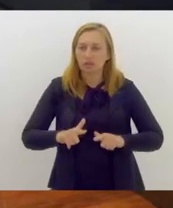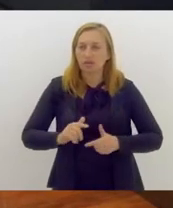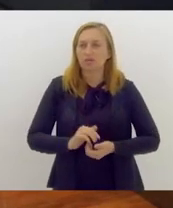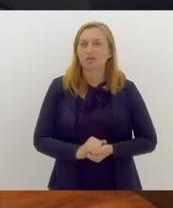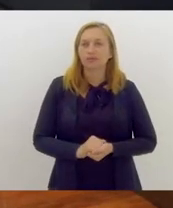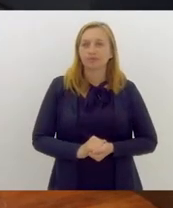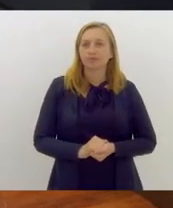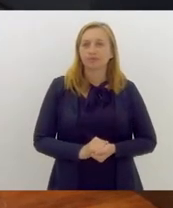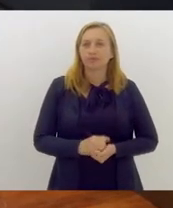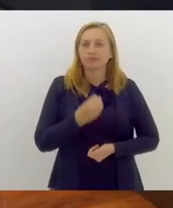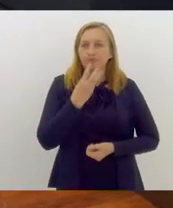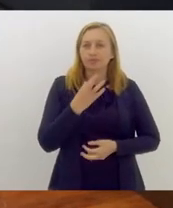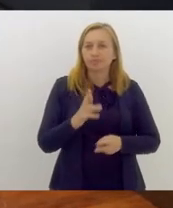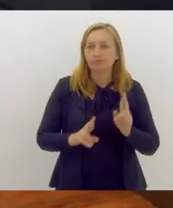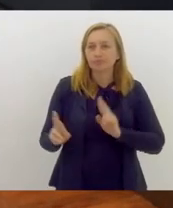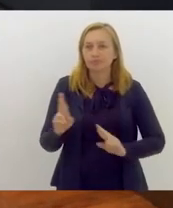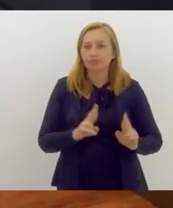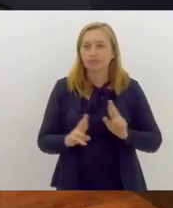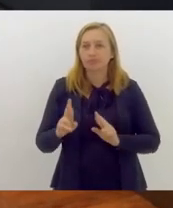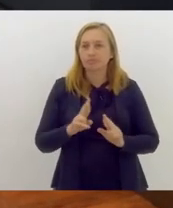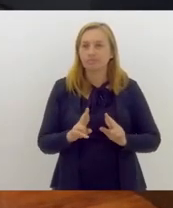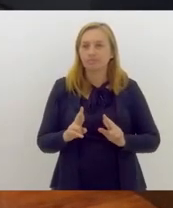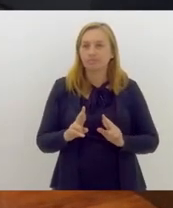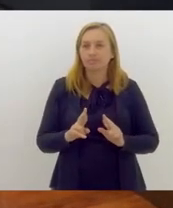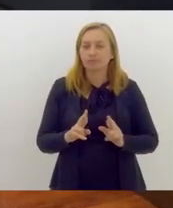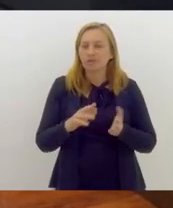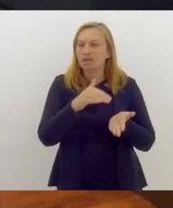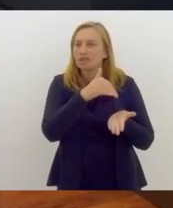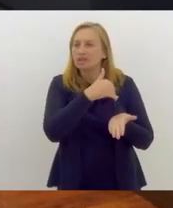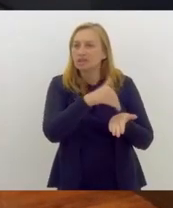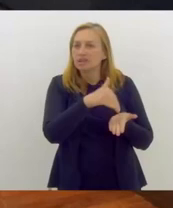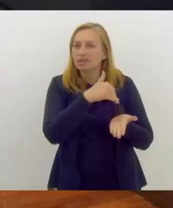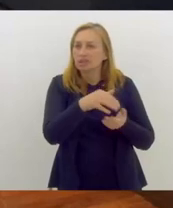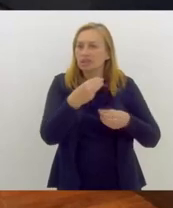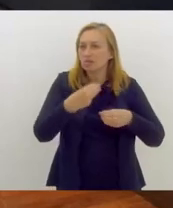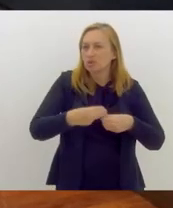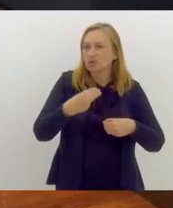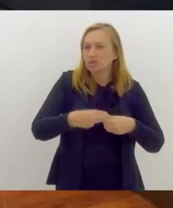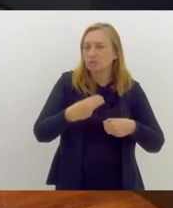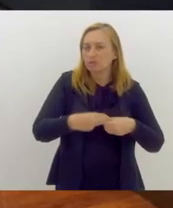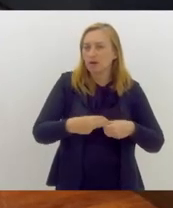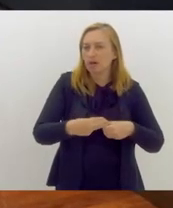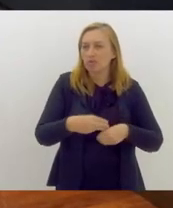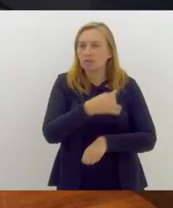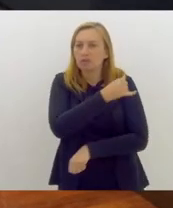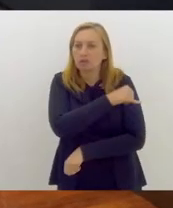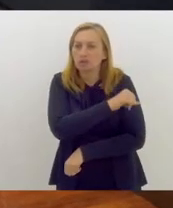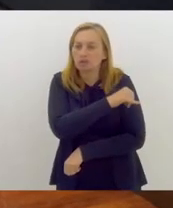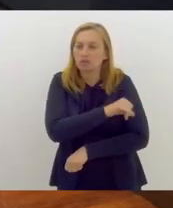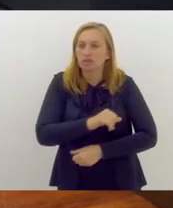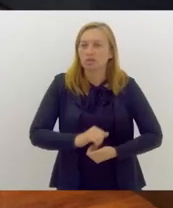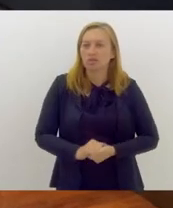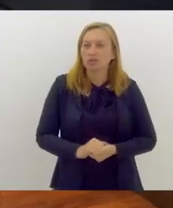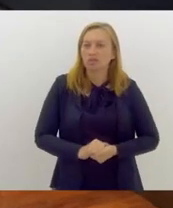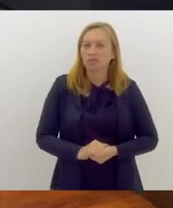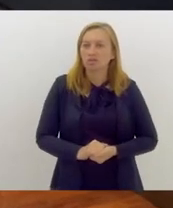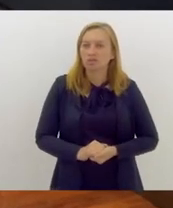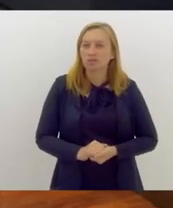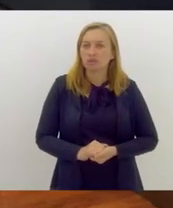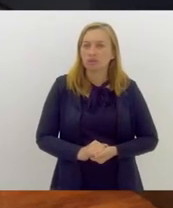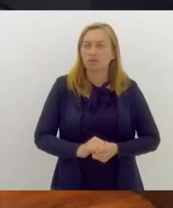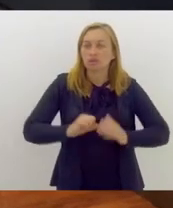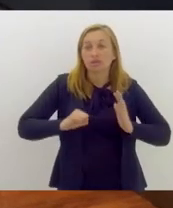bom com relação a secretaria municipal de ambiente e clima do município de Rio de Janeiro apesar de